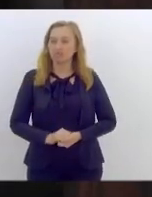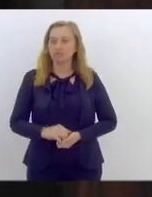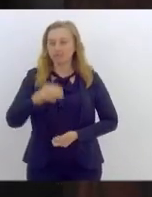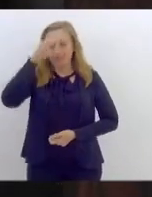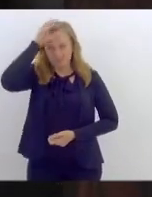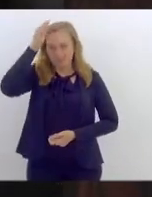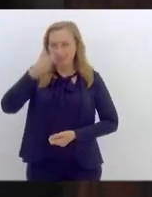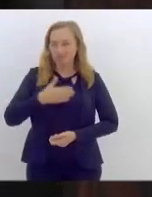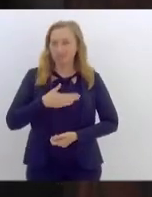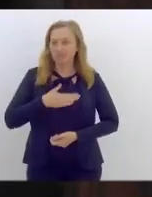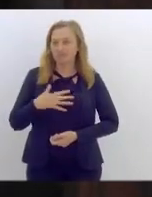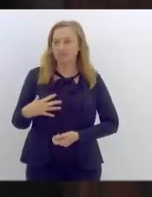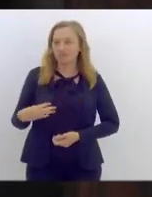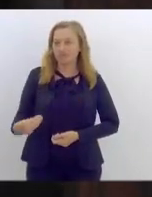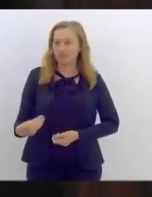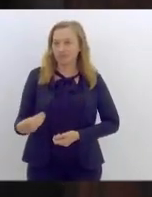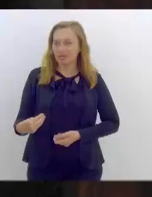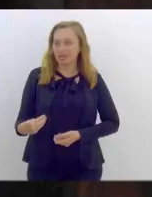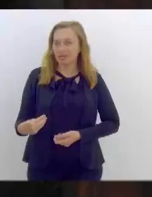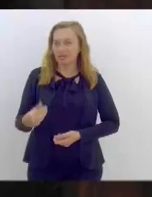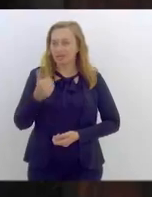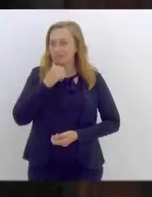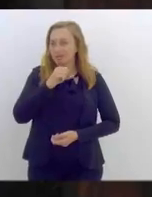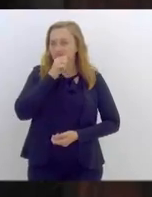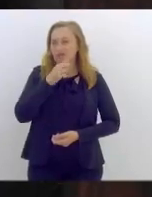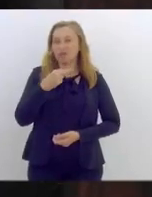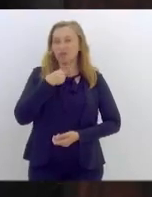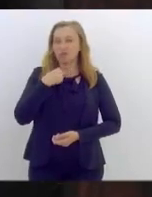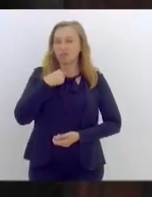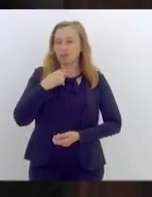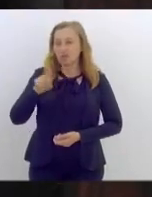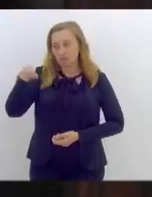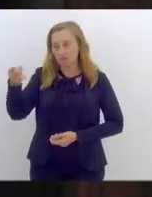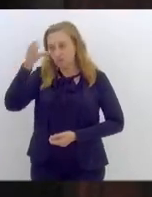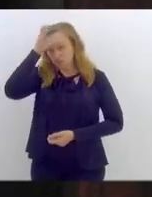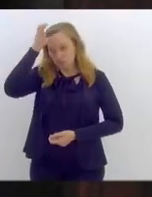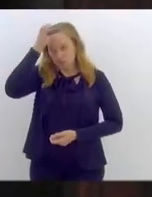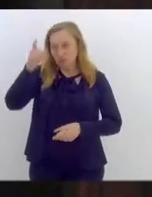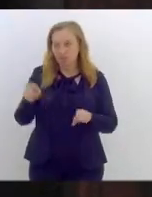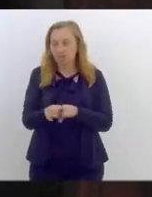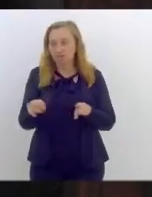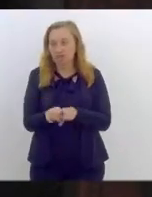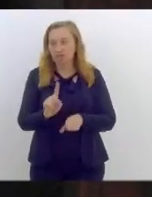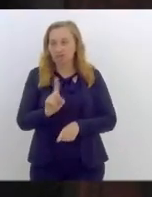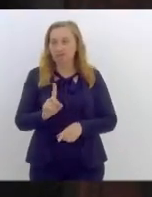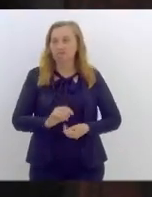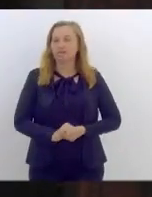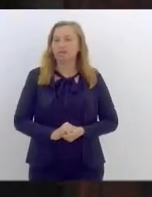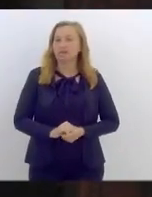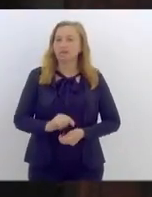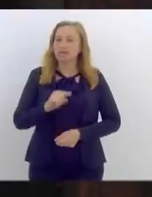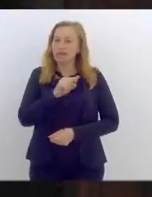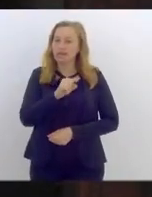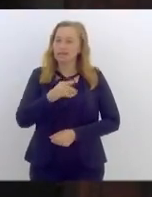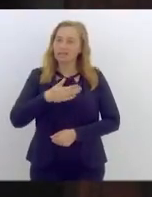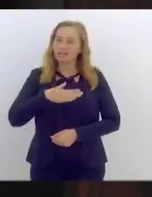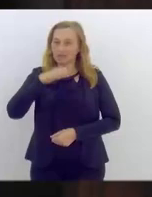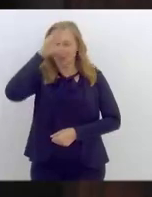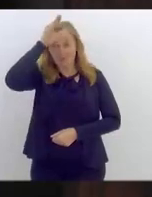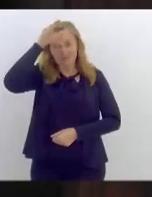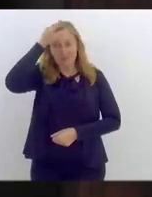tia, filha, minha mãe não pôde estar, minhas outras tias também não puderam estar. Essa é minha